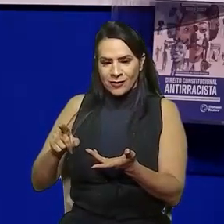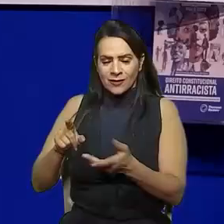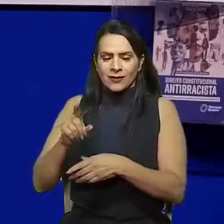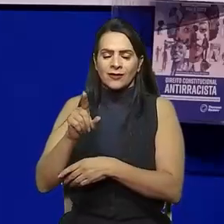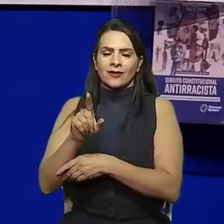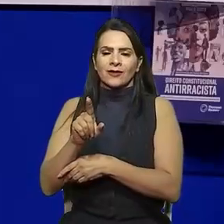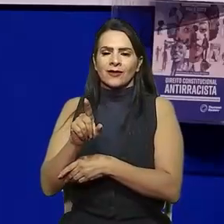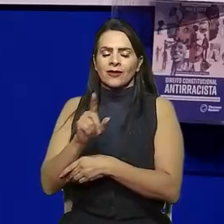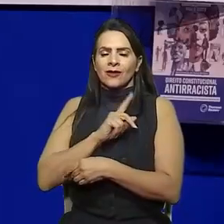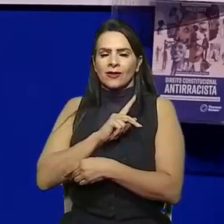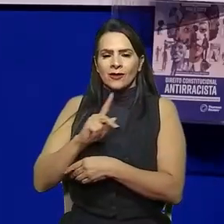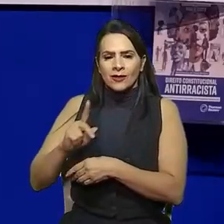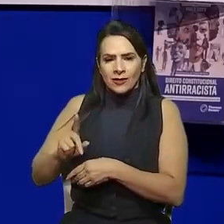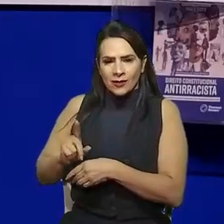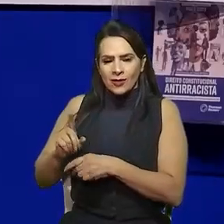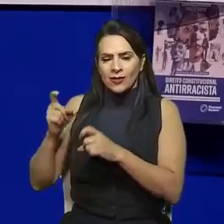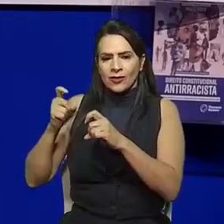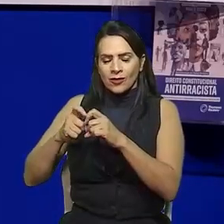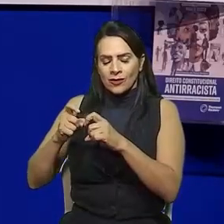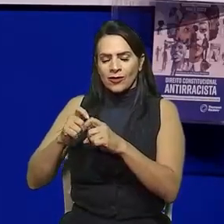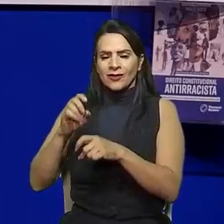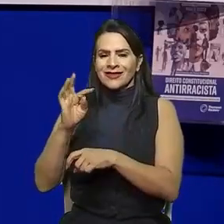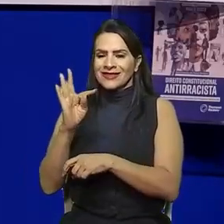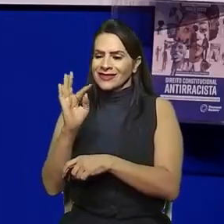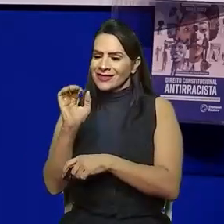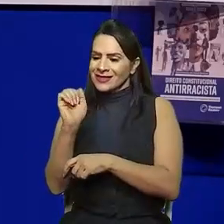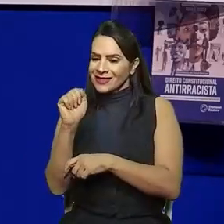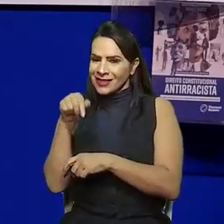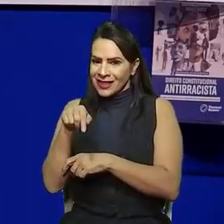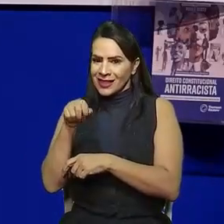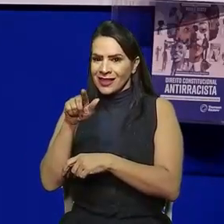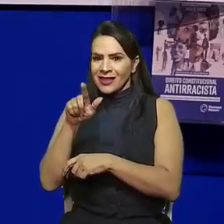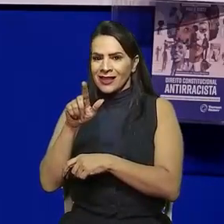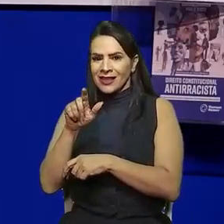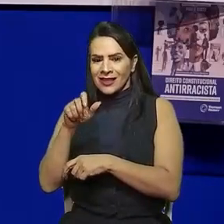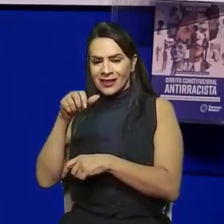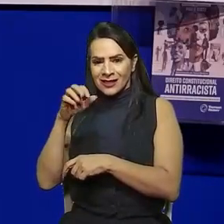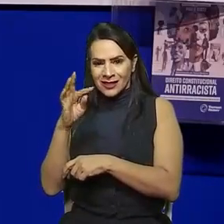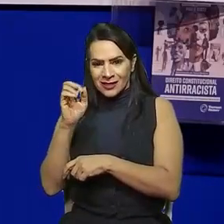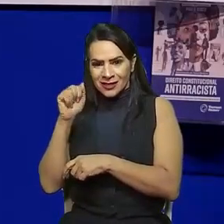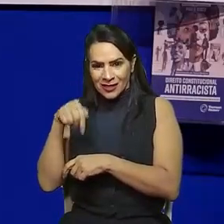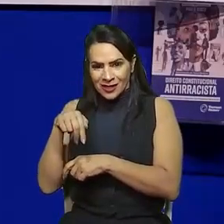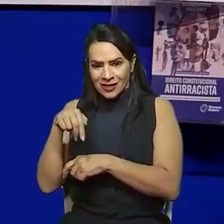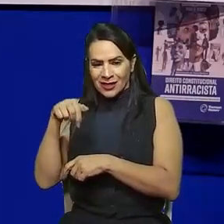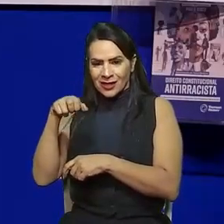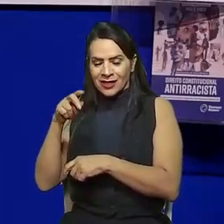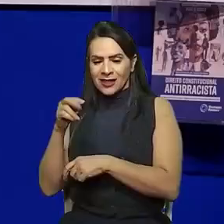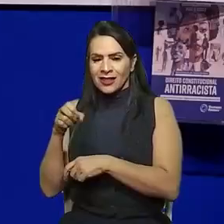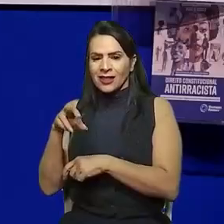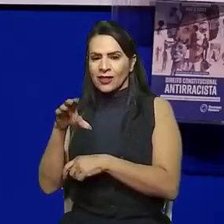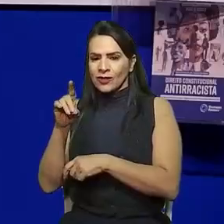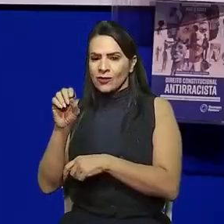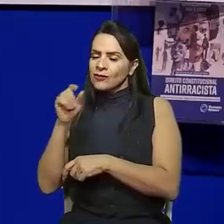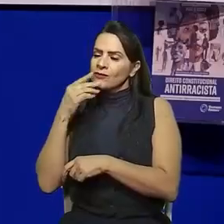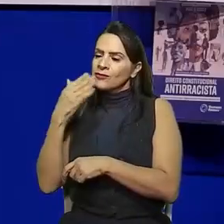me convidou para trabalhar na campanha dele, numa campanha muito sui generis,